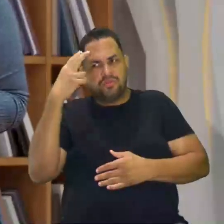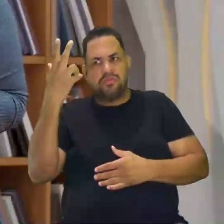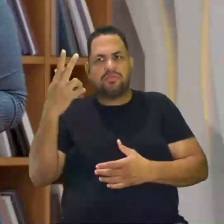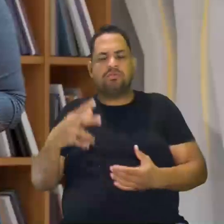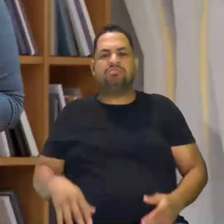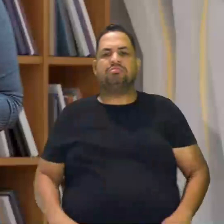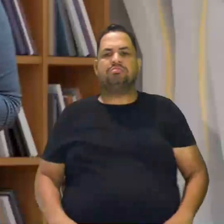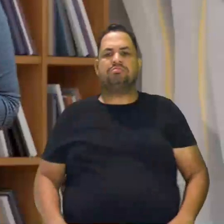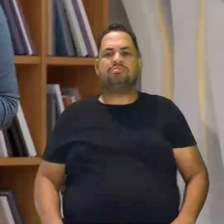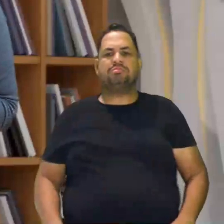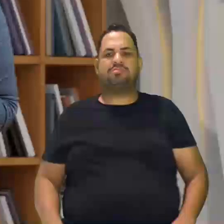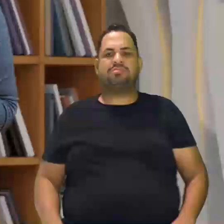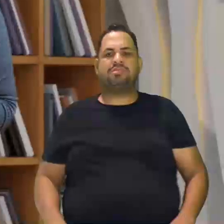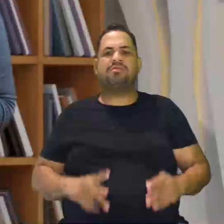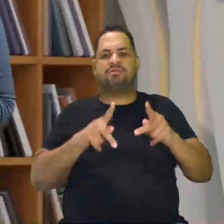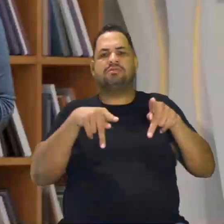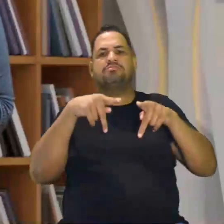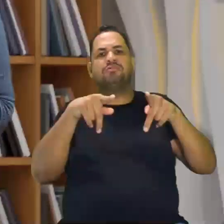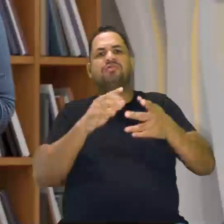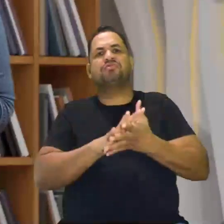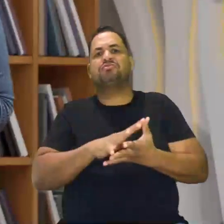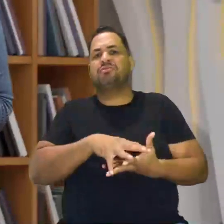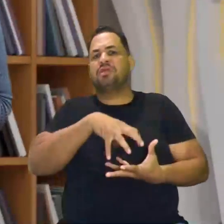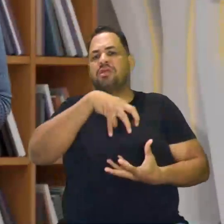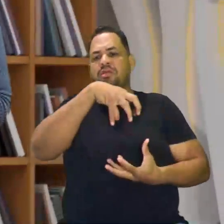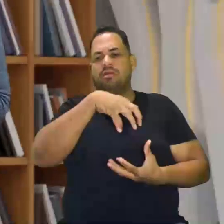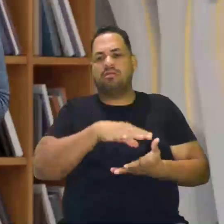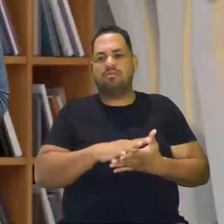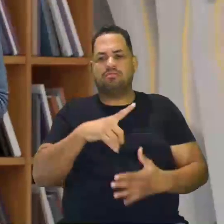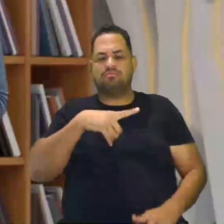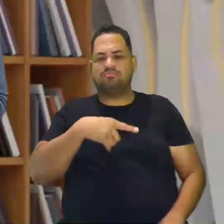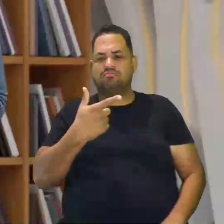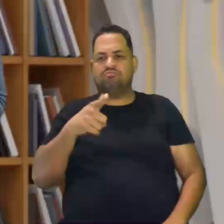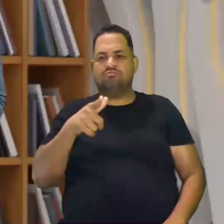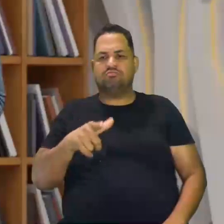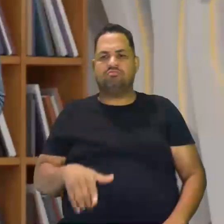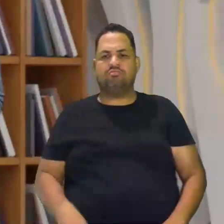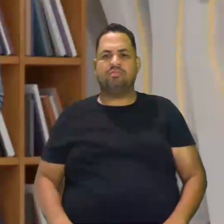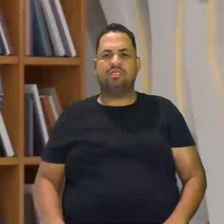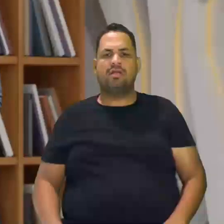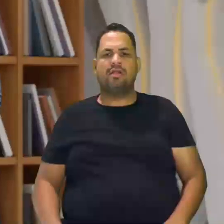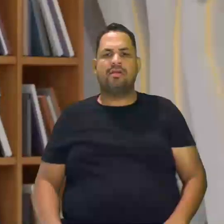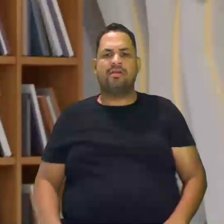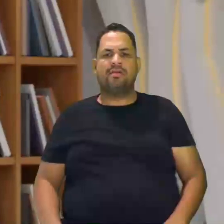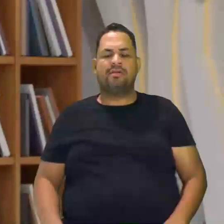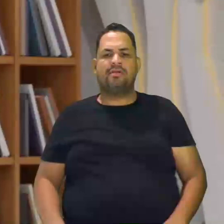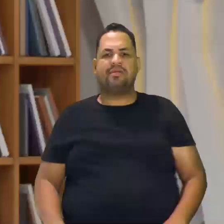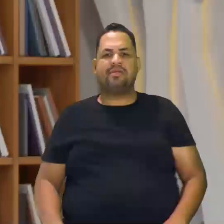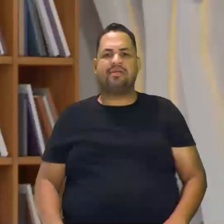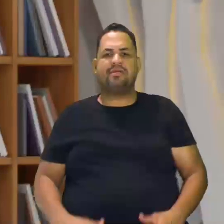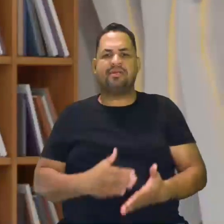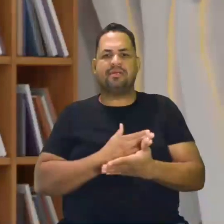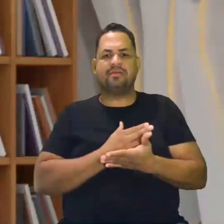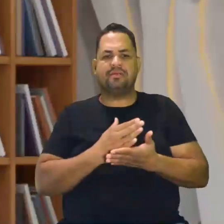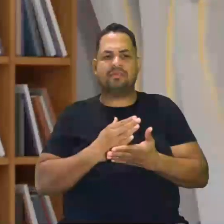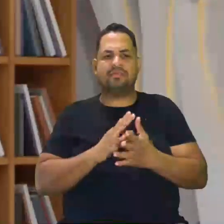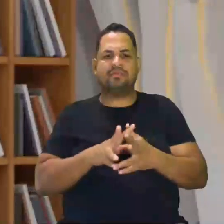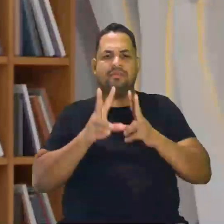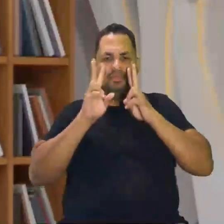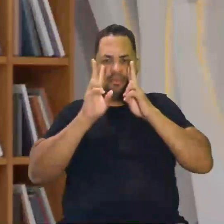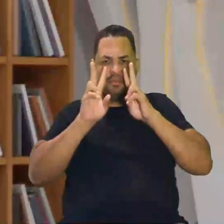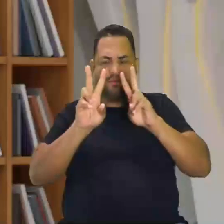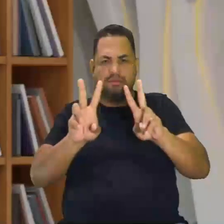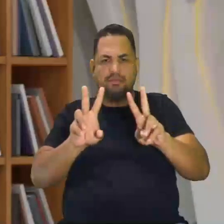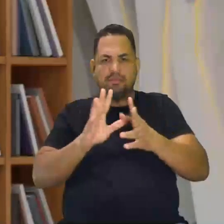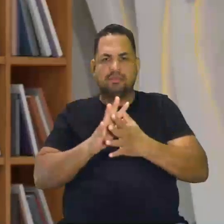têm. Vocês são um povo sem alma, né? Então, a partir dessa visão é